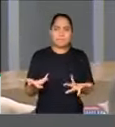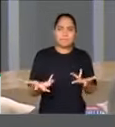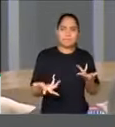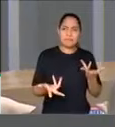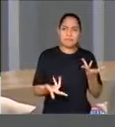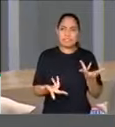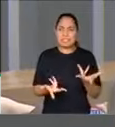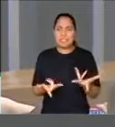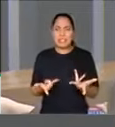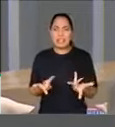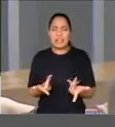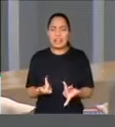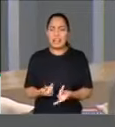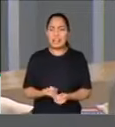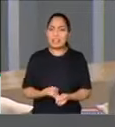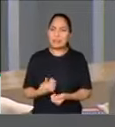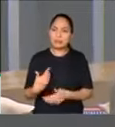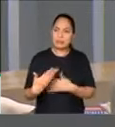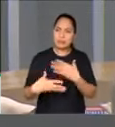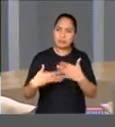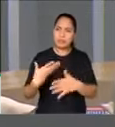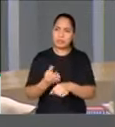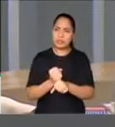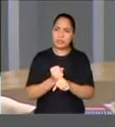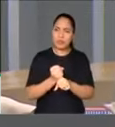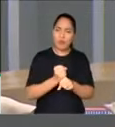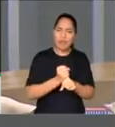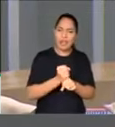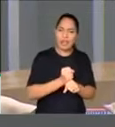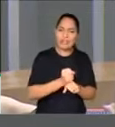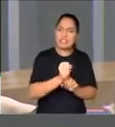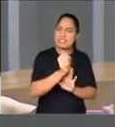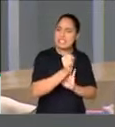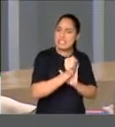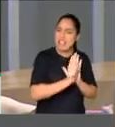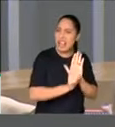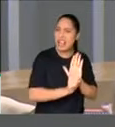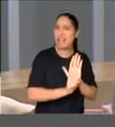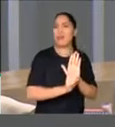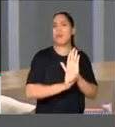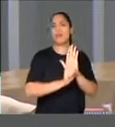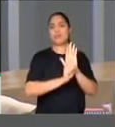termos sido, né, ao longo de tantos séculos,